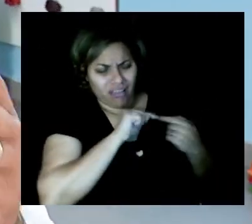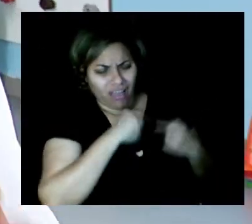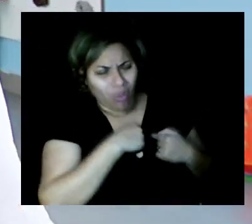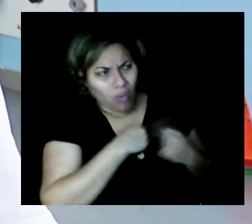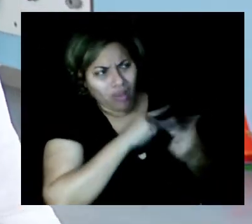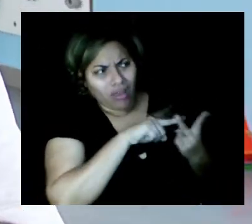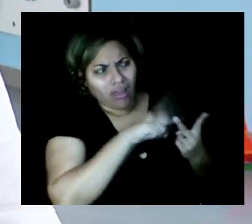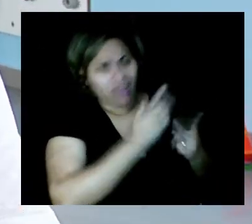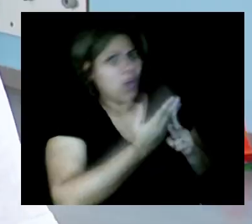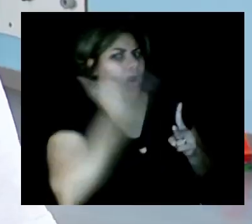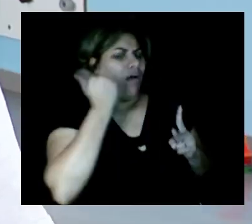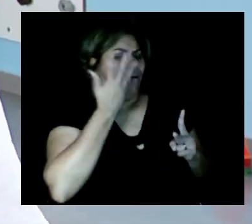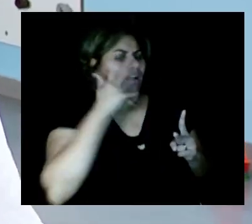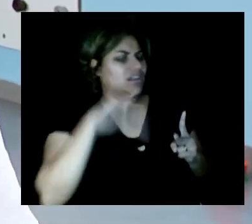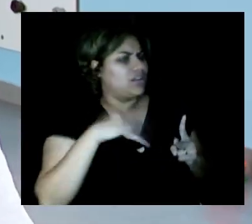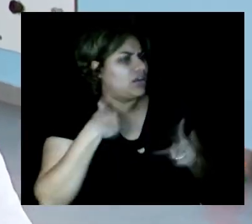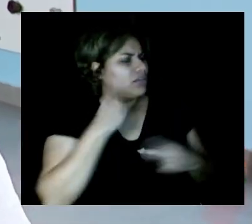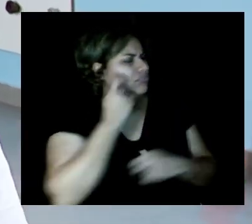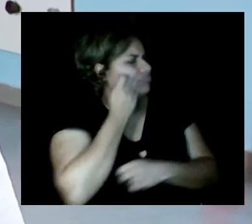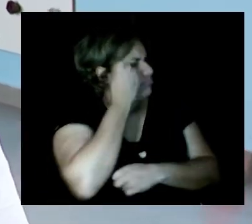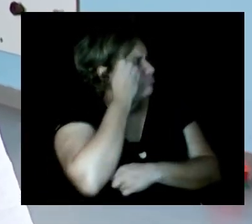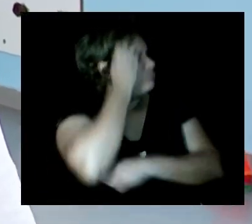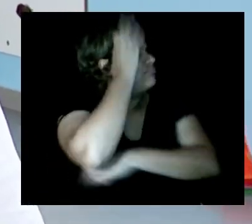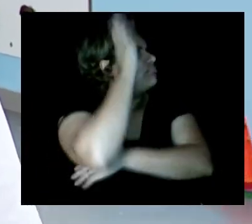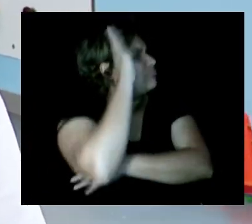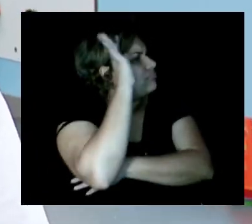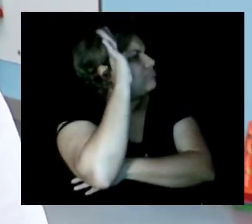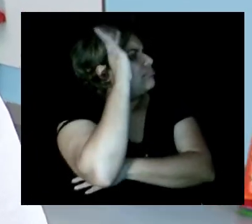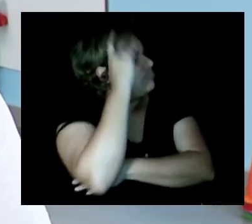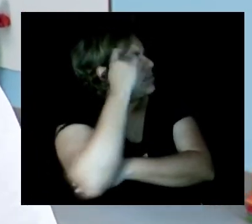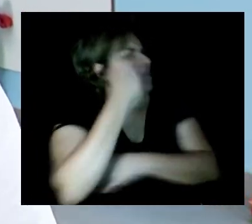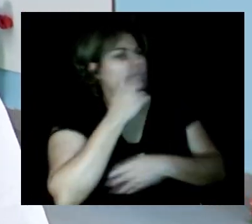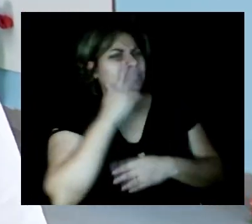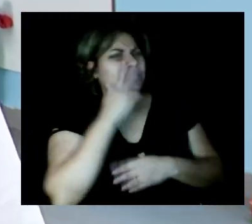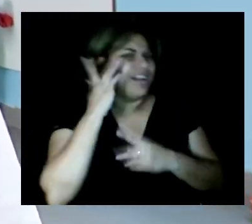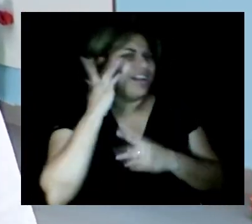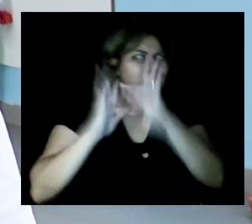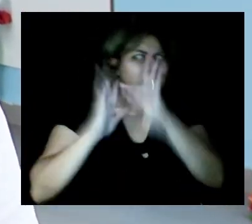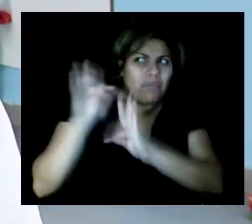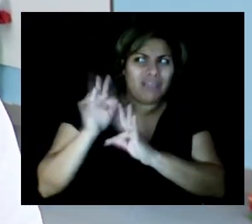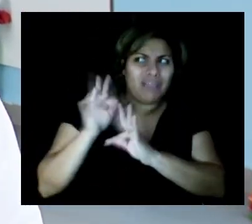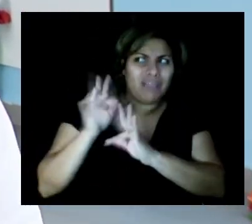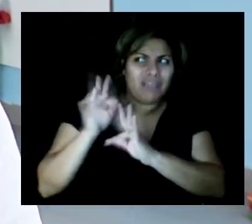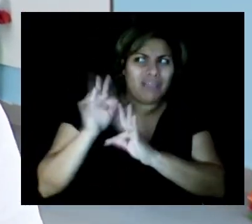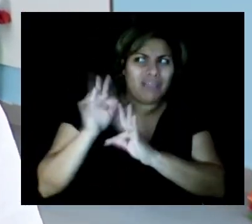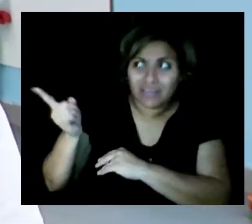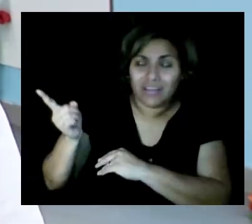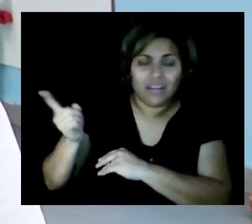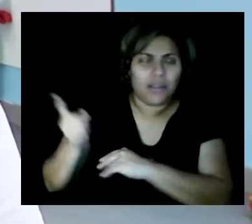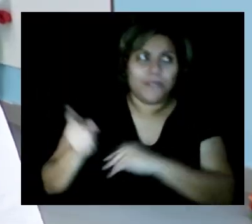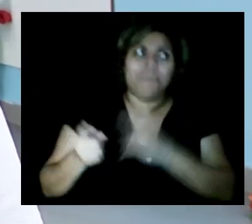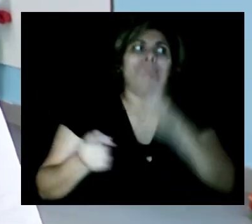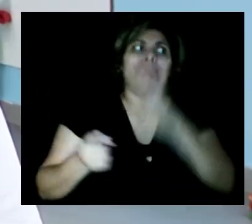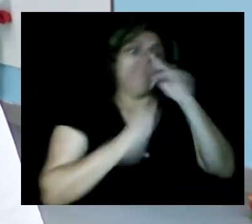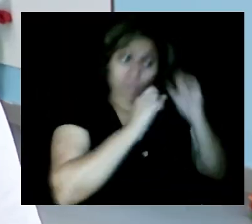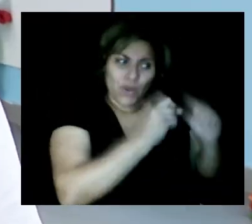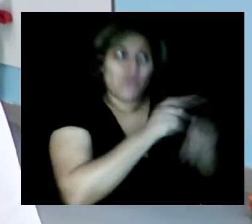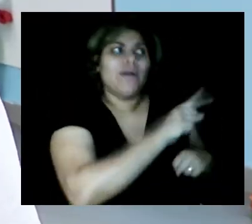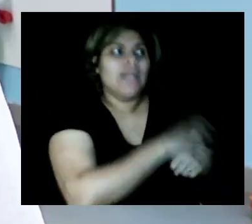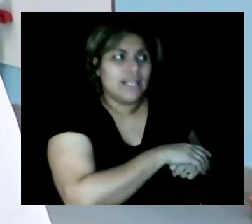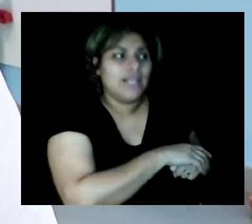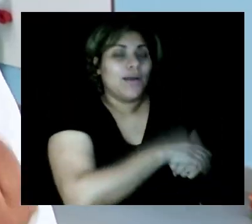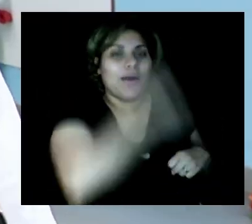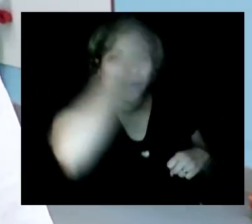atrás da orelha. Aí eu falei com o meu terapeuta, falei, não pode ser isso. Ele falou assim, Leandro, pode ser sim. Aí ele passou para mim passar por um psiquiatra.